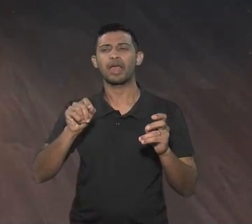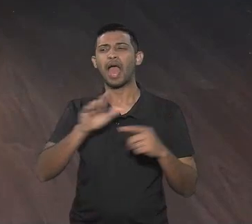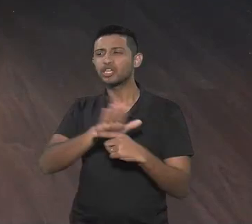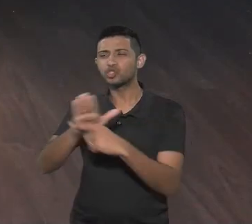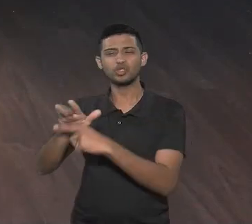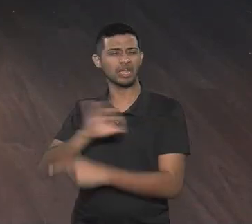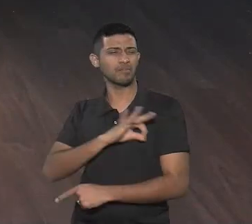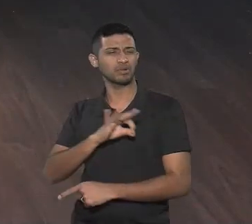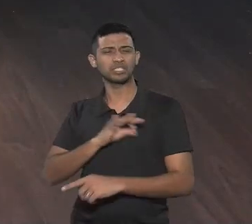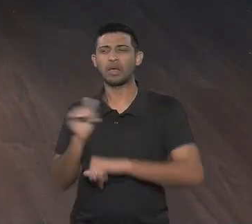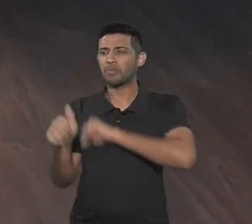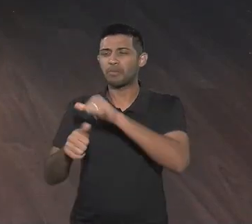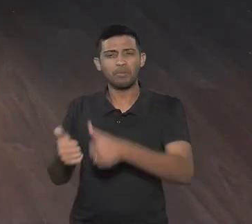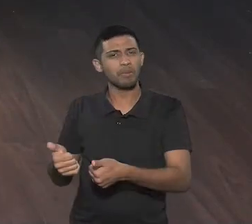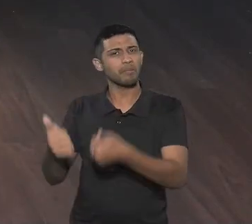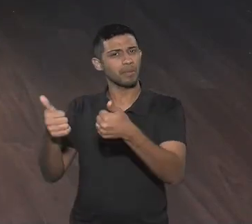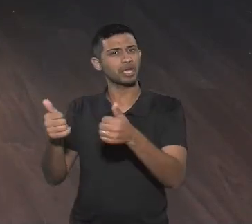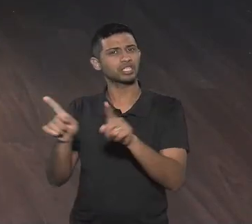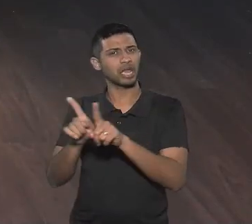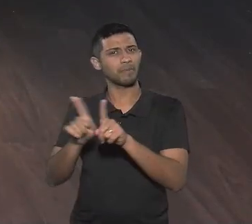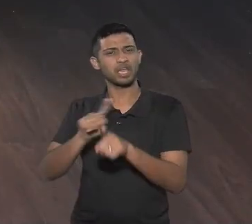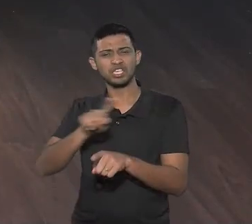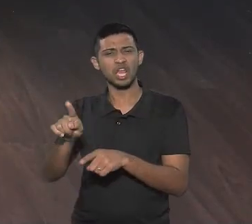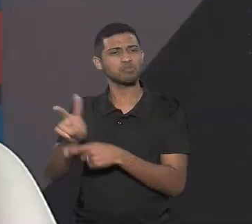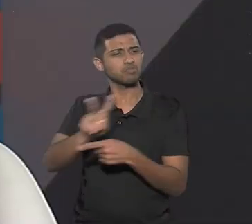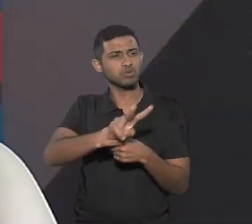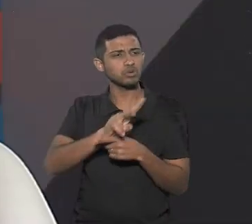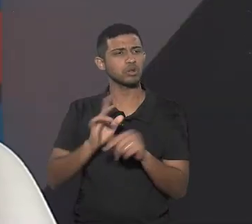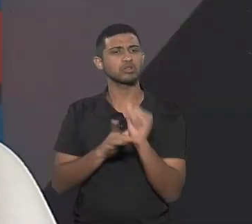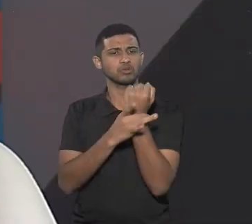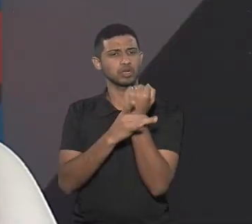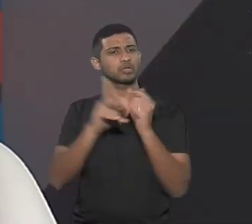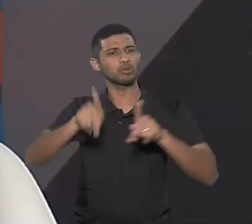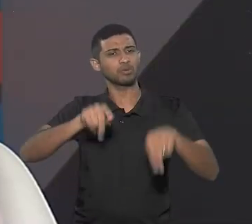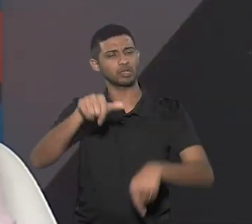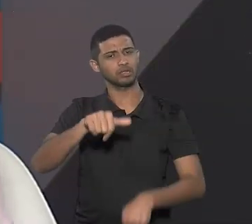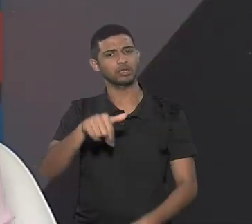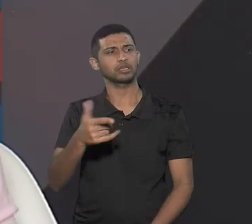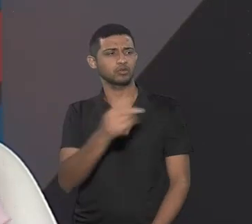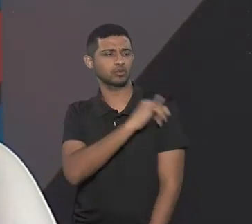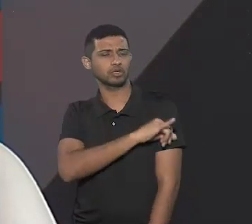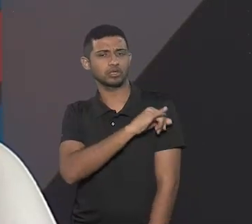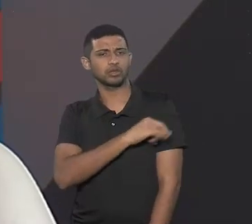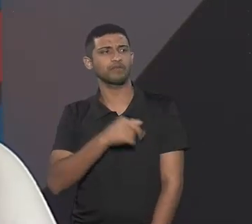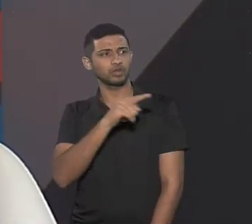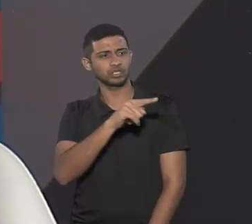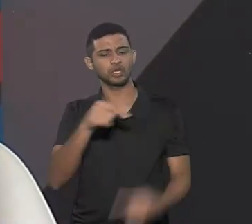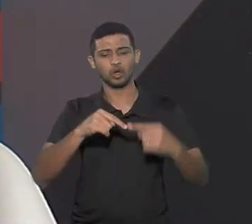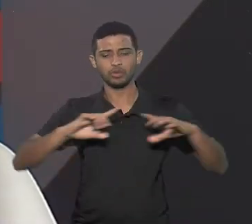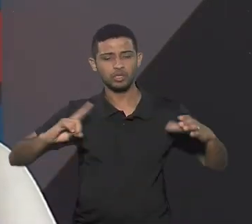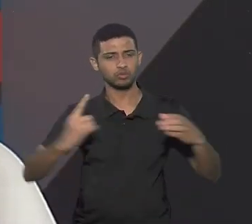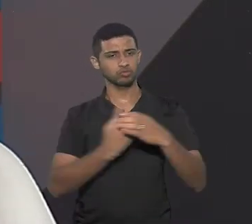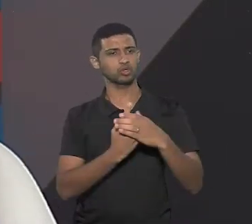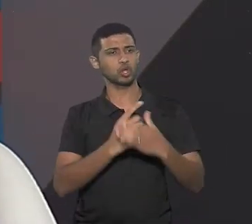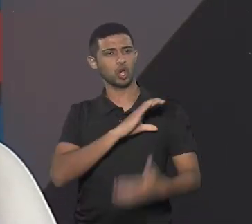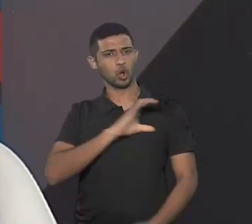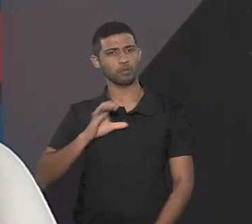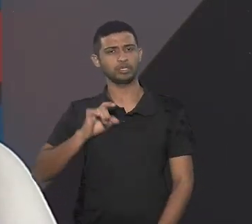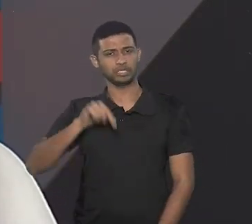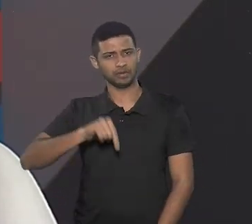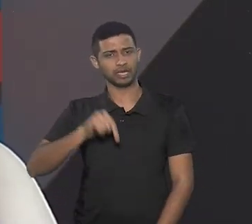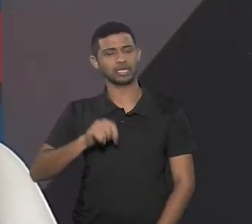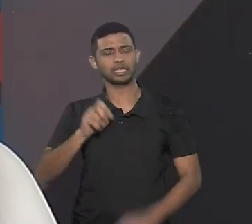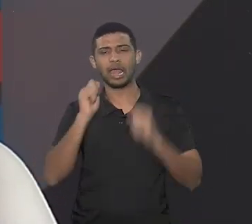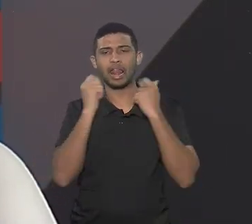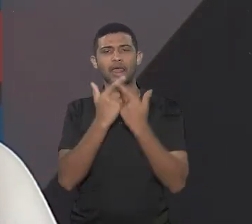sobre a necessidade de dar melhores condições para os agentes da segurança pública do nosso estado. E o senhor é membro da Comissão